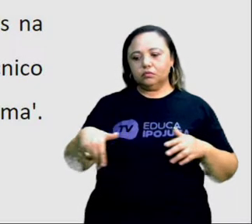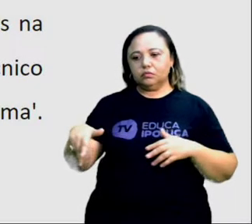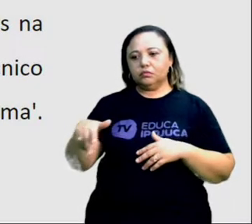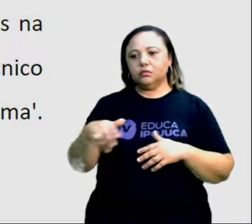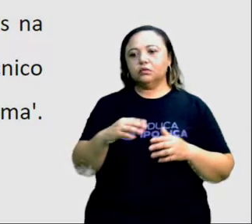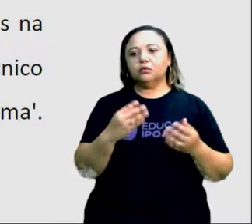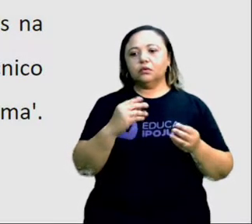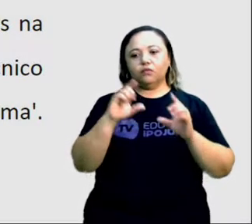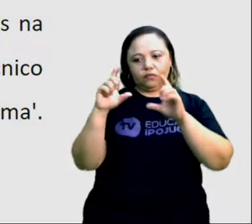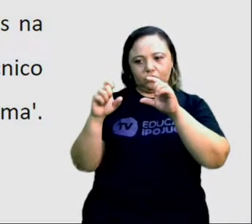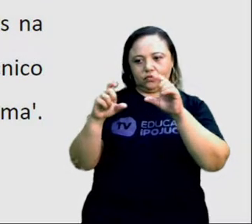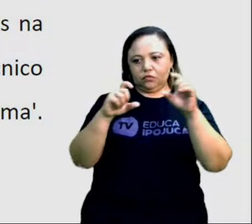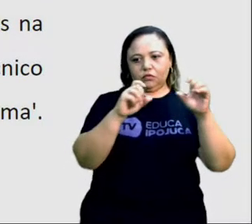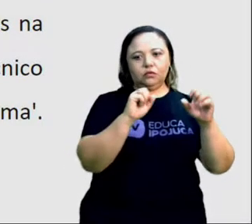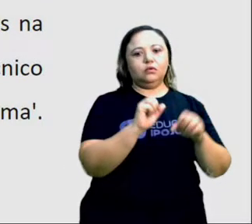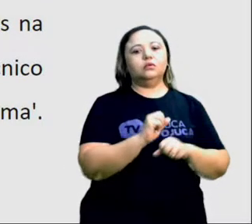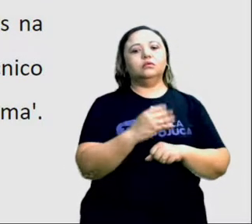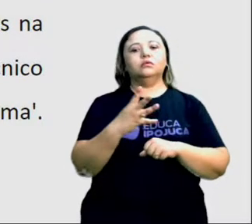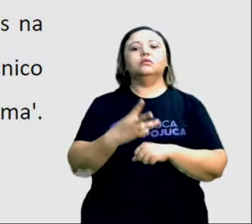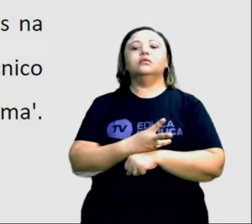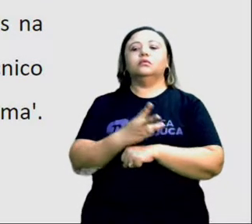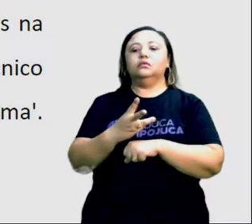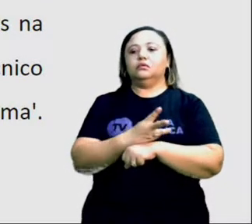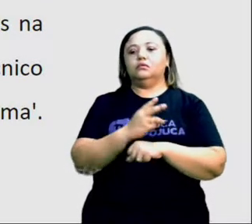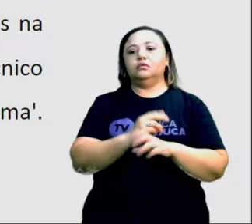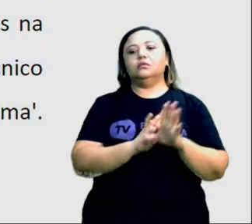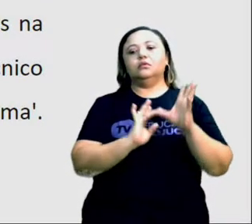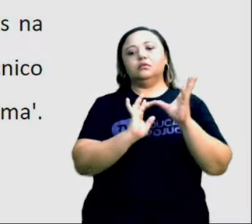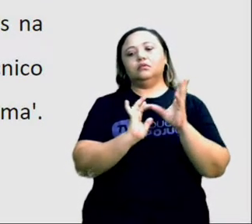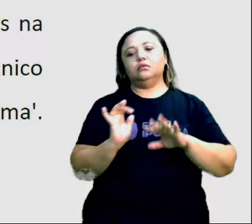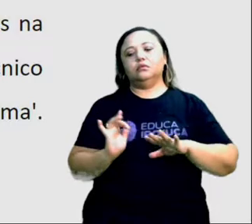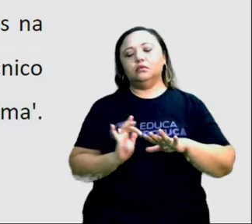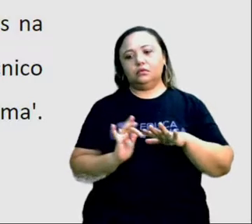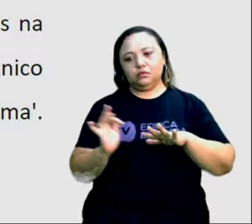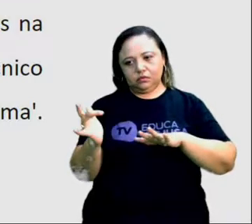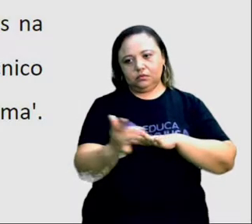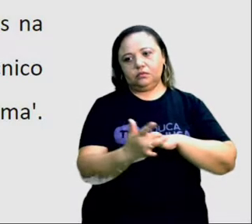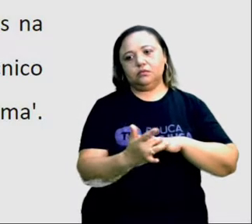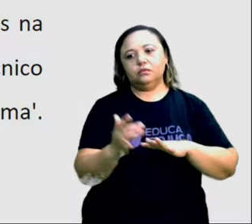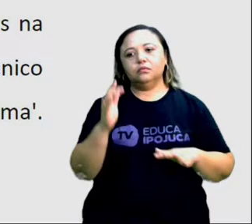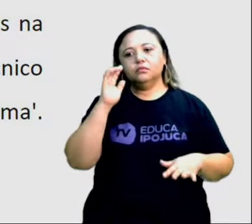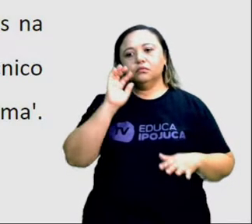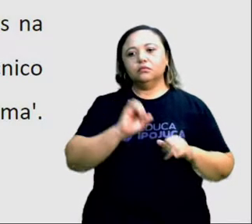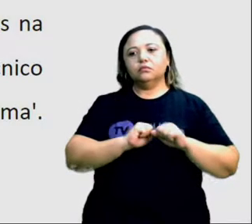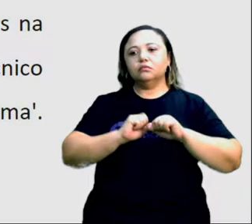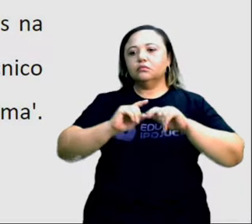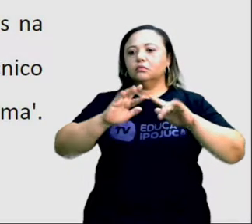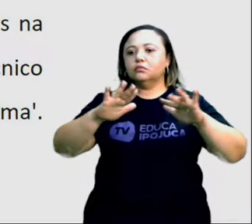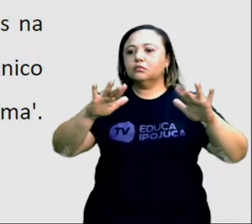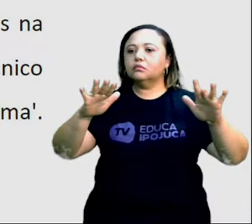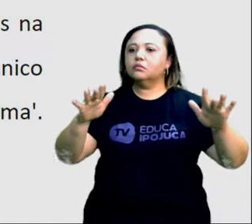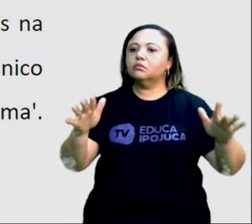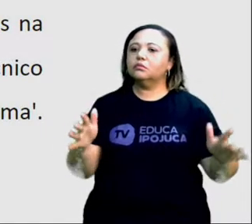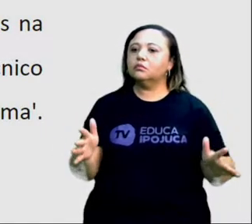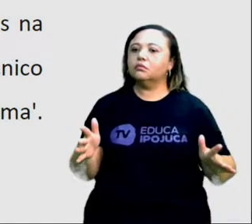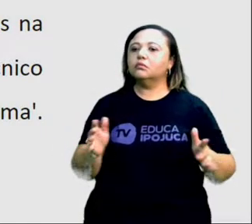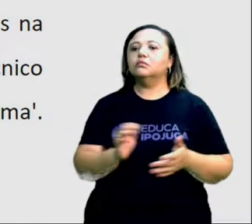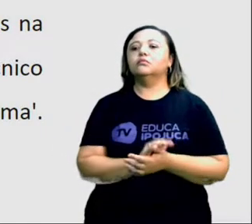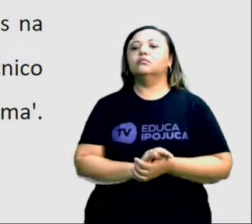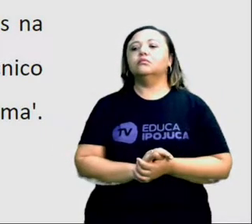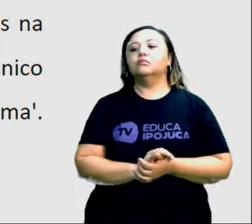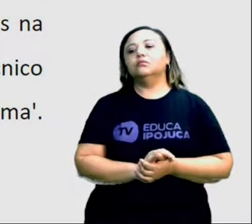de WhatsApp e repercutiram em redes sociais. Aí eu tenho quando. Os